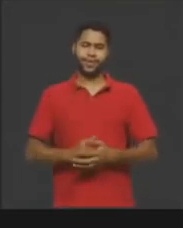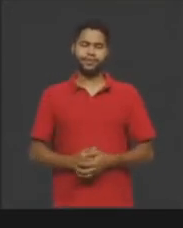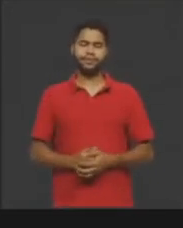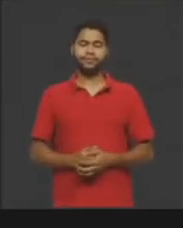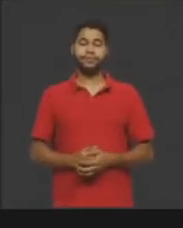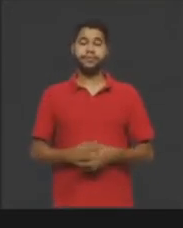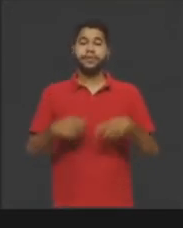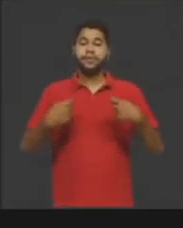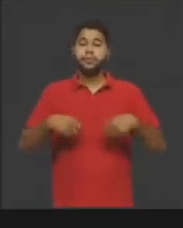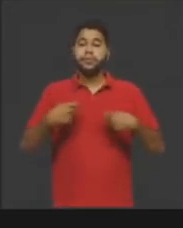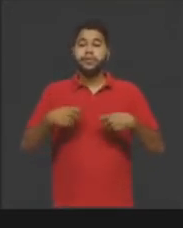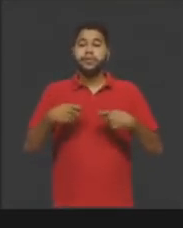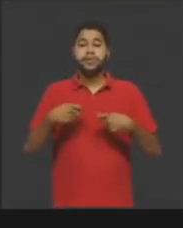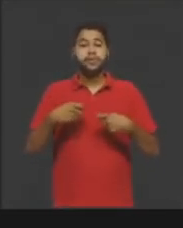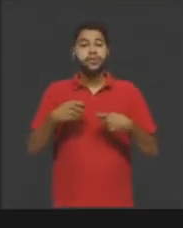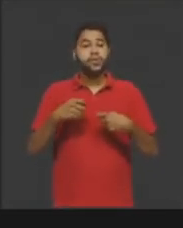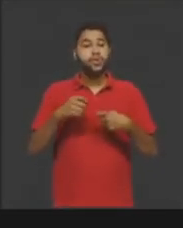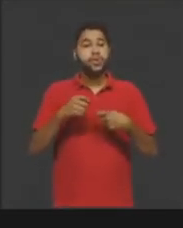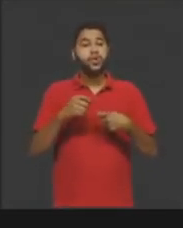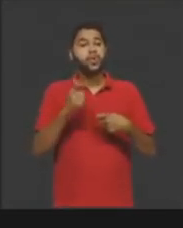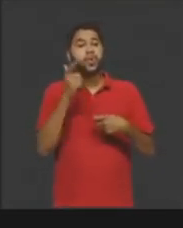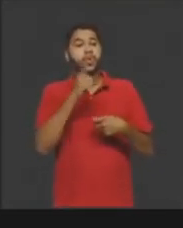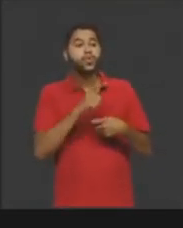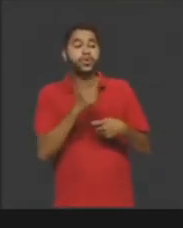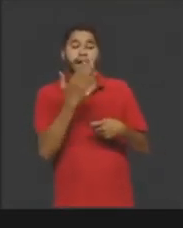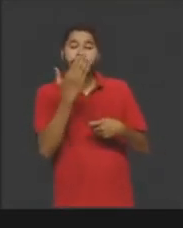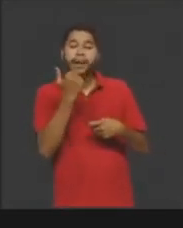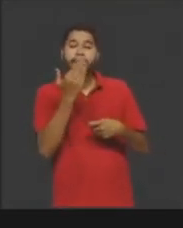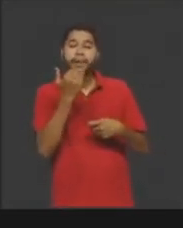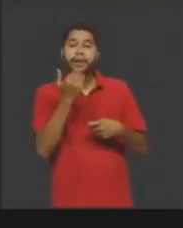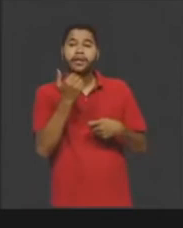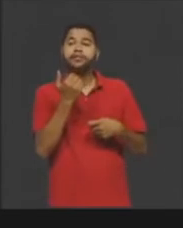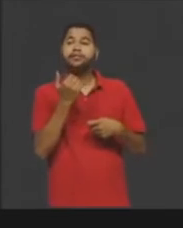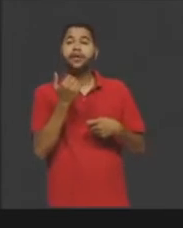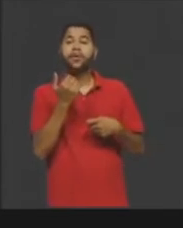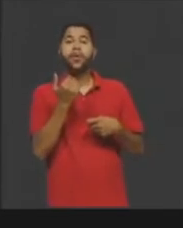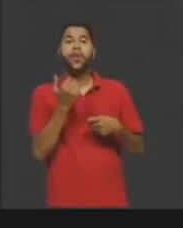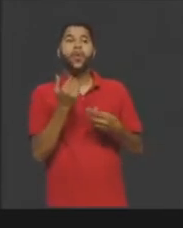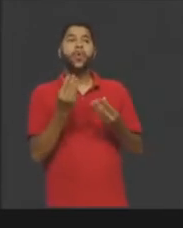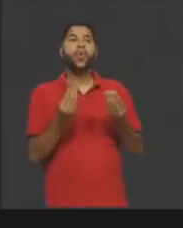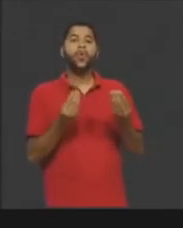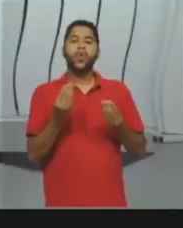Eles precisam de obter essa alimentação através